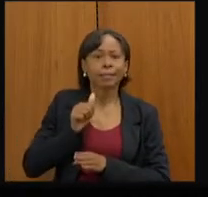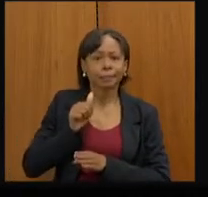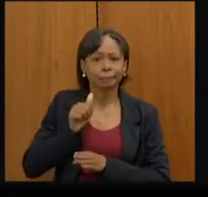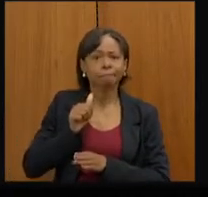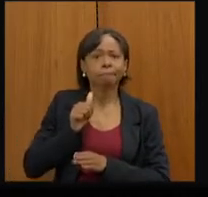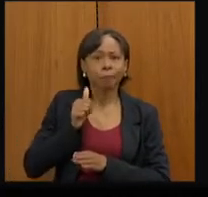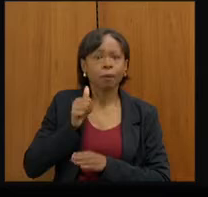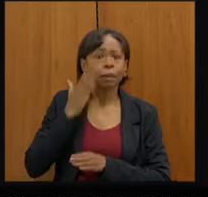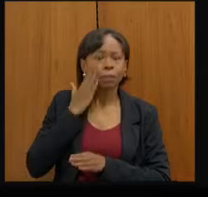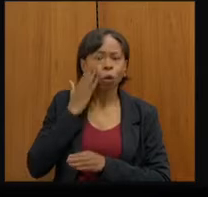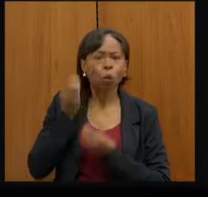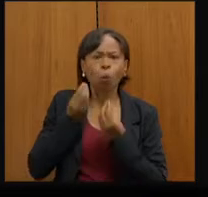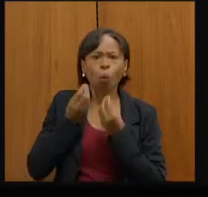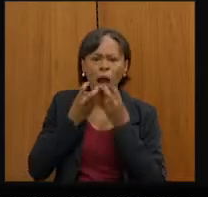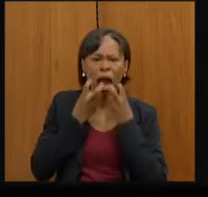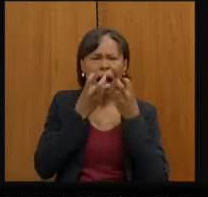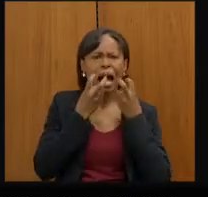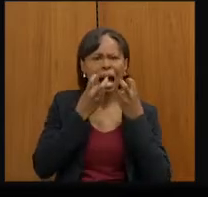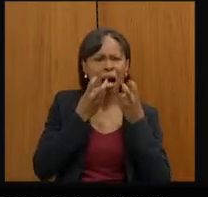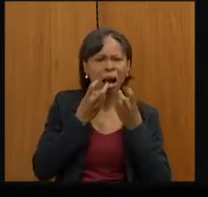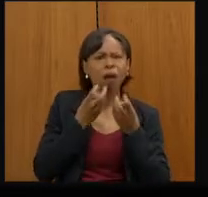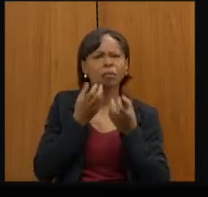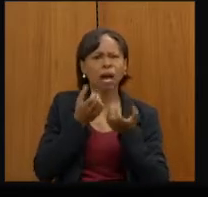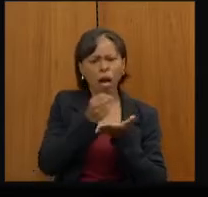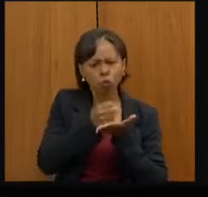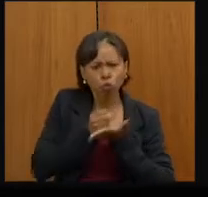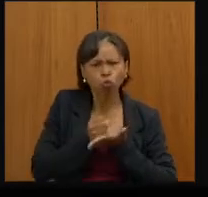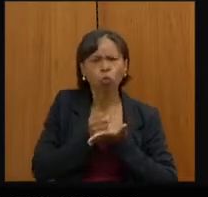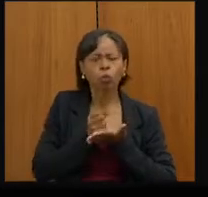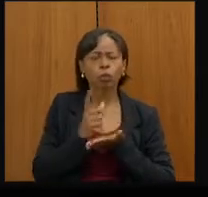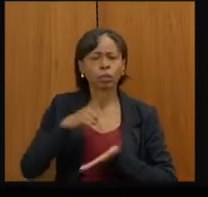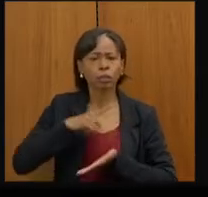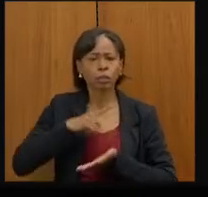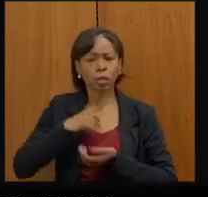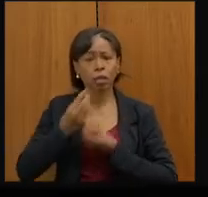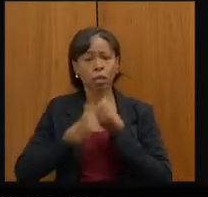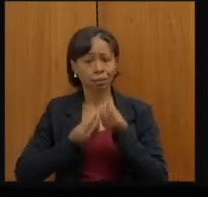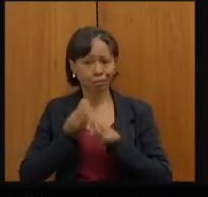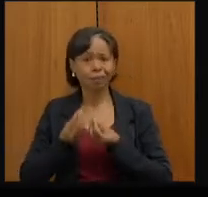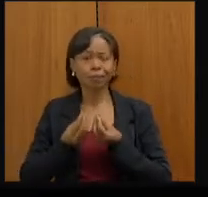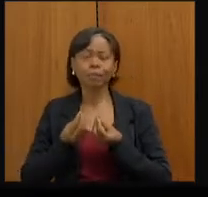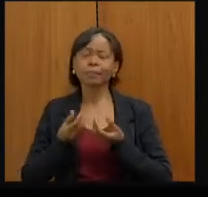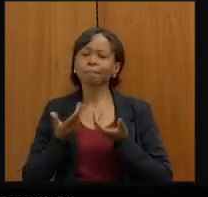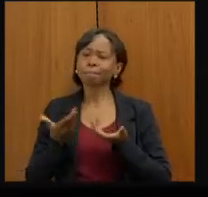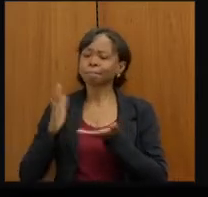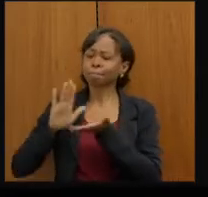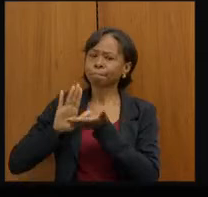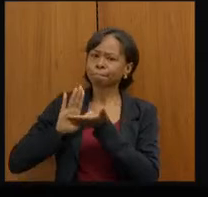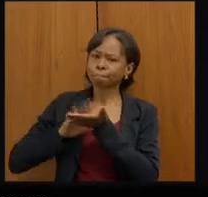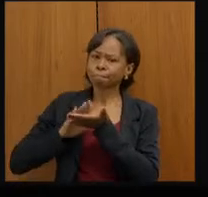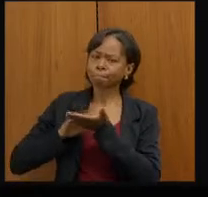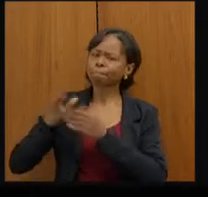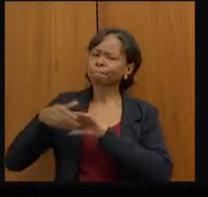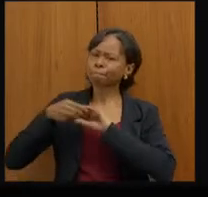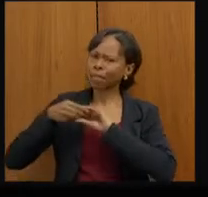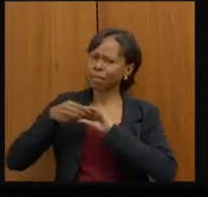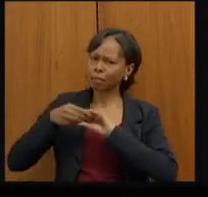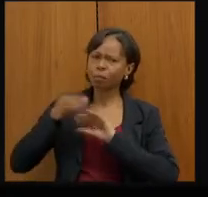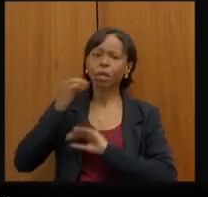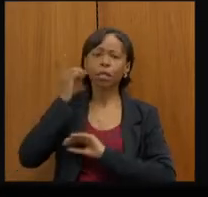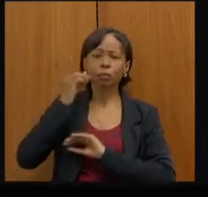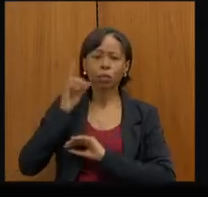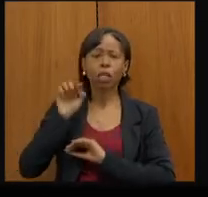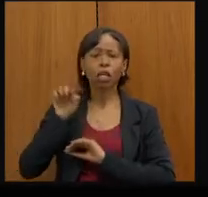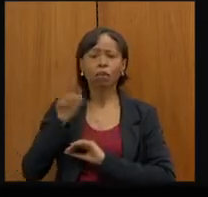se uma pessoa sabe de um episódio de violência é como deve-se posicionar Parabéns deputada pelo projeto de lei de estar